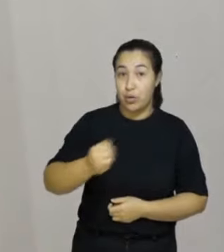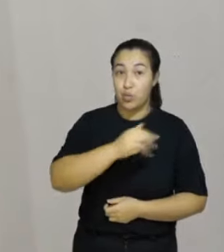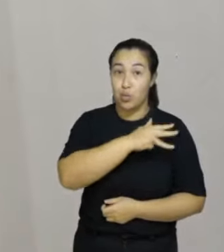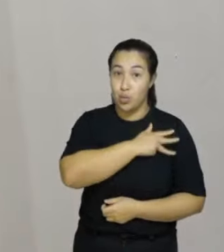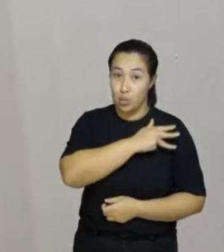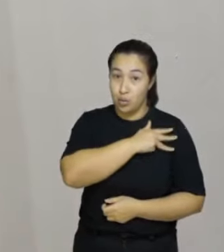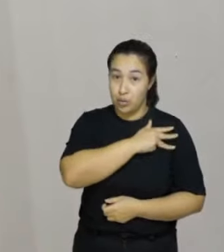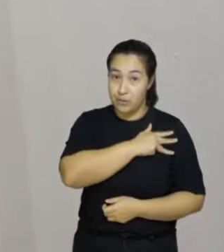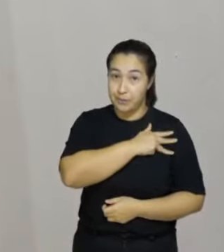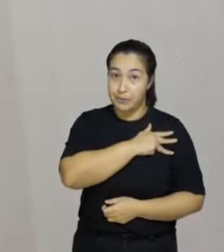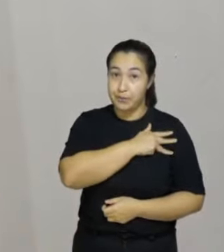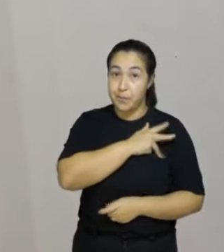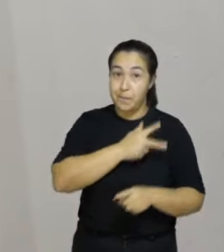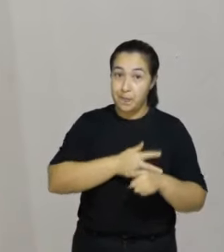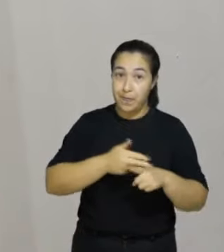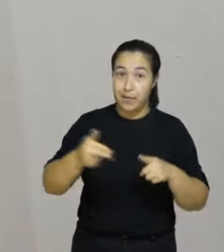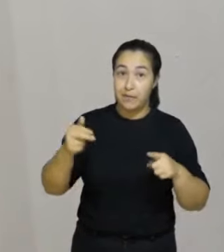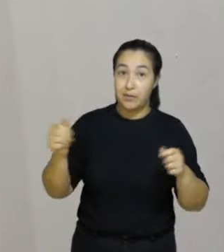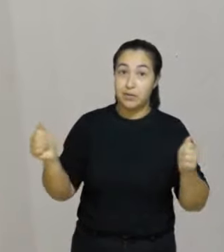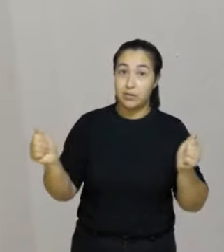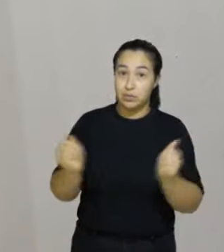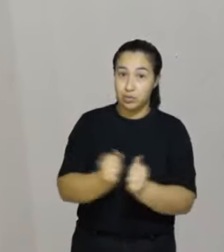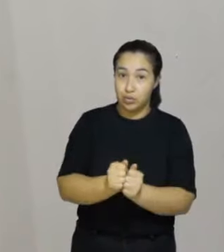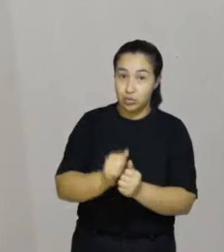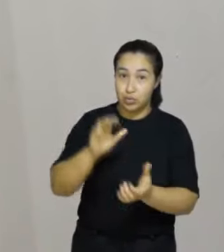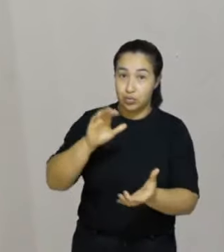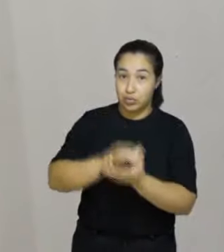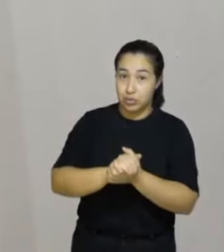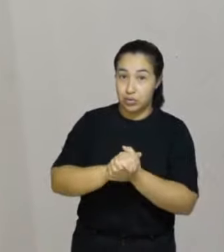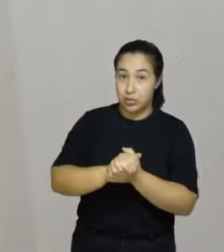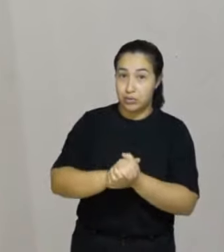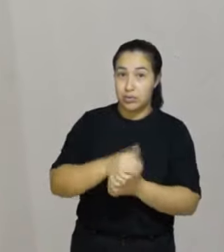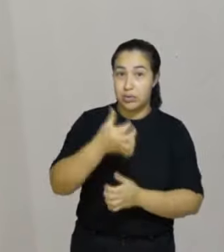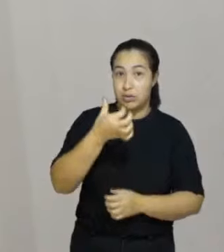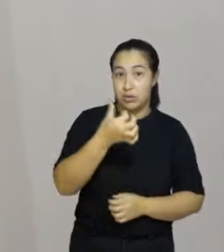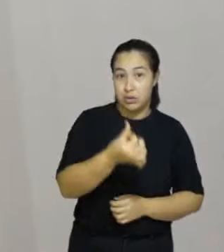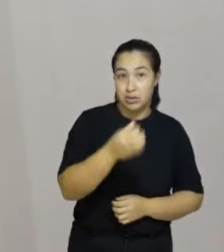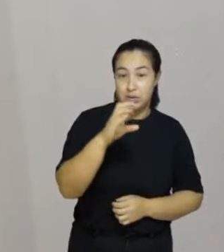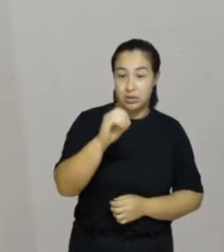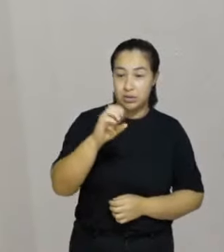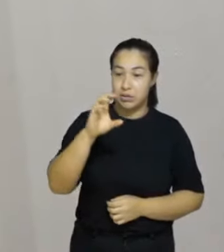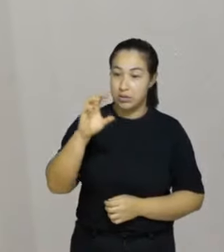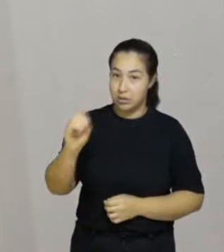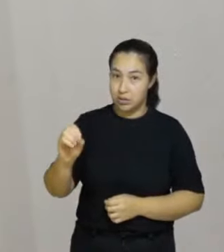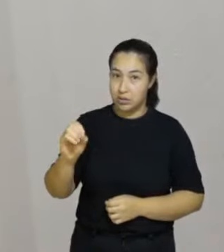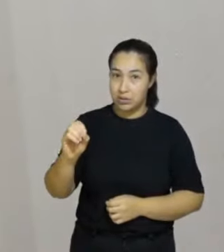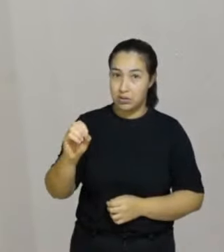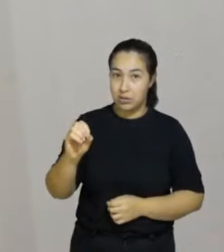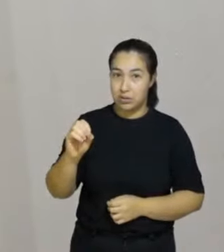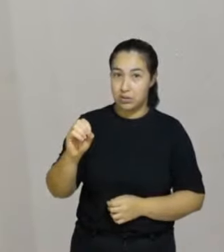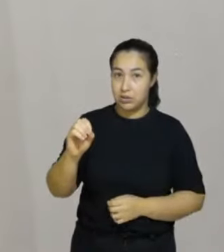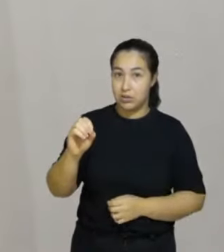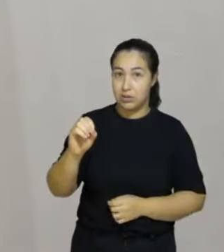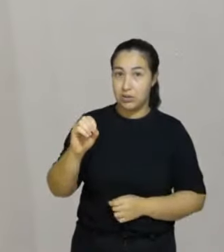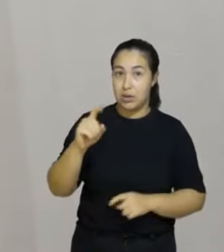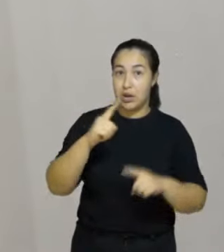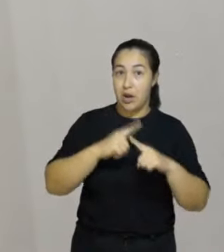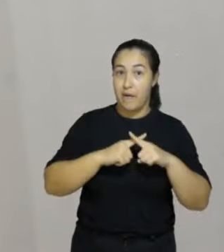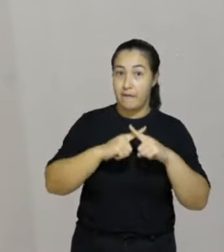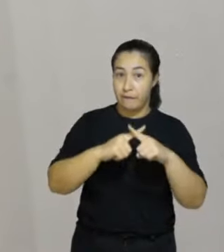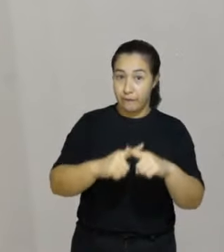ter ganhado, junto com a esposa dele, 640 vezes na loteria.